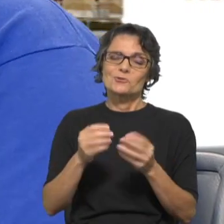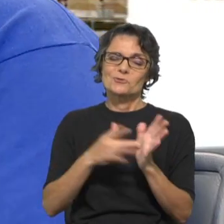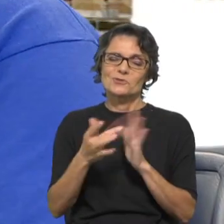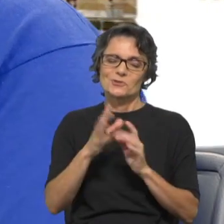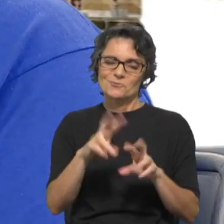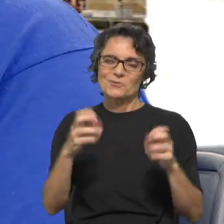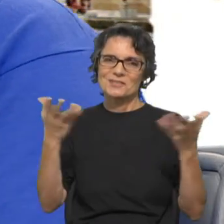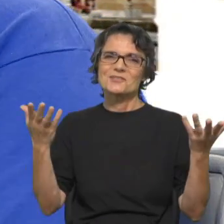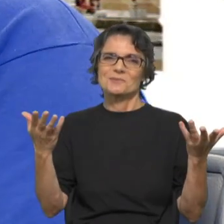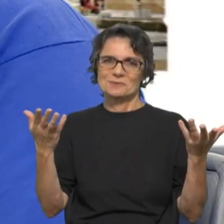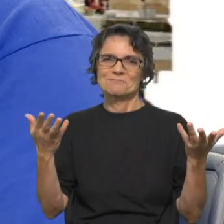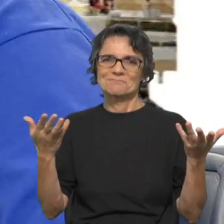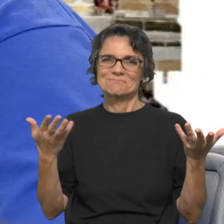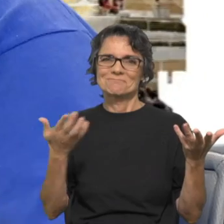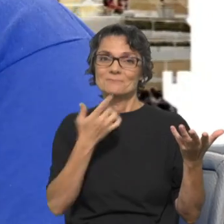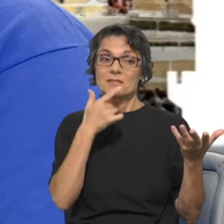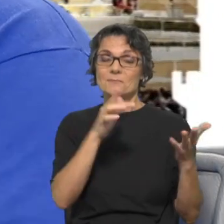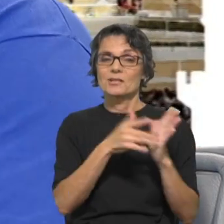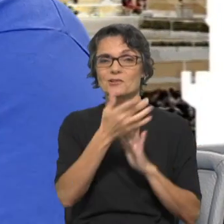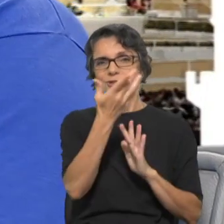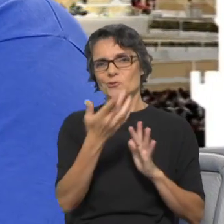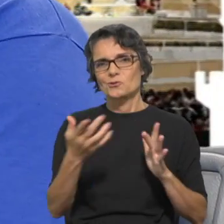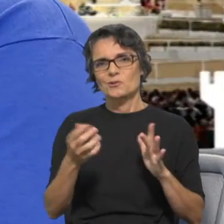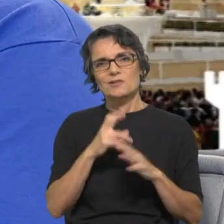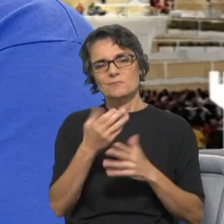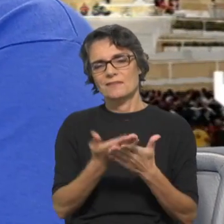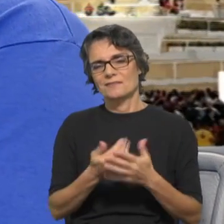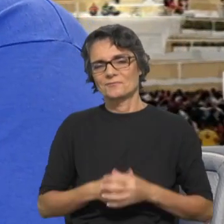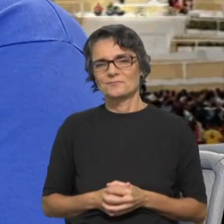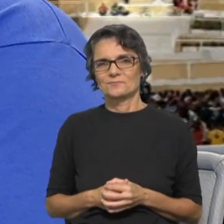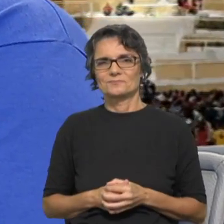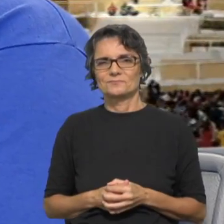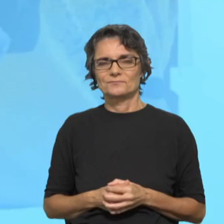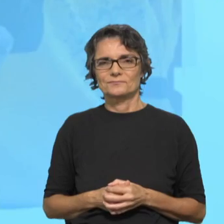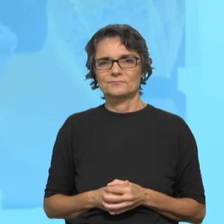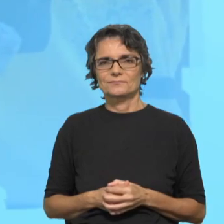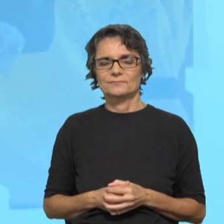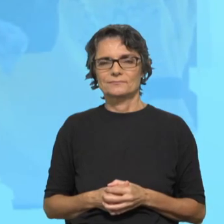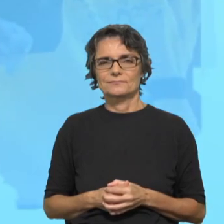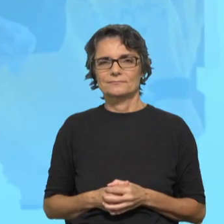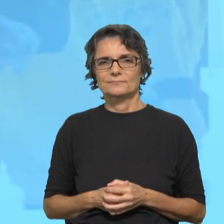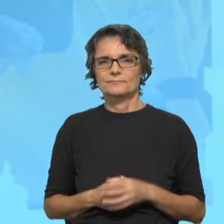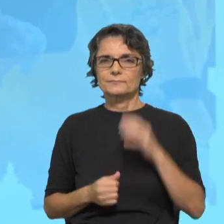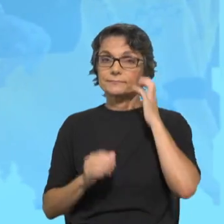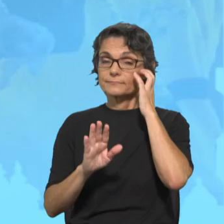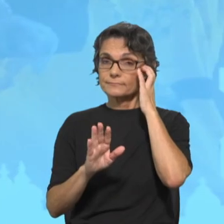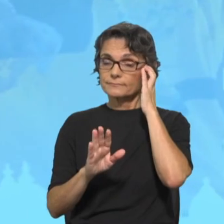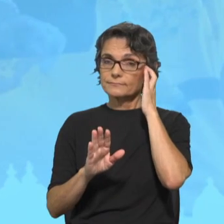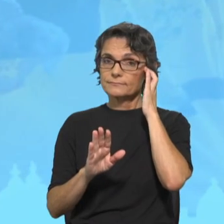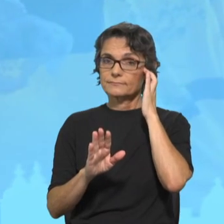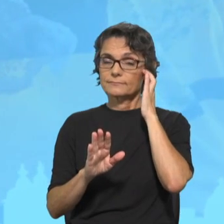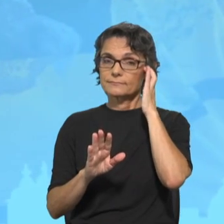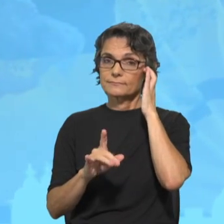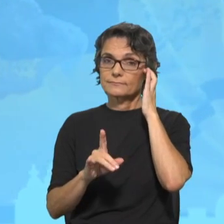Jesus Cristo é a grande resposta para os anseios dos jovens dos nossos dias. Nós já vamos à liturgia, mas já vamos dar um bocadinho mais tempo aqui, de facto,